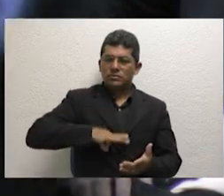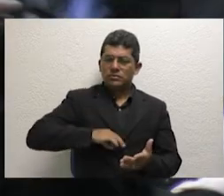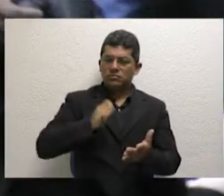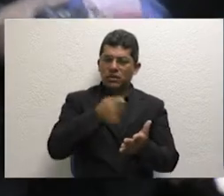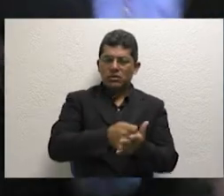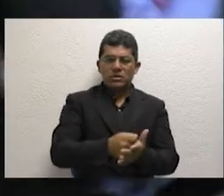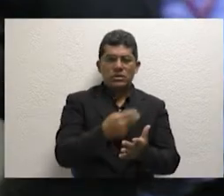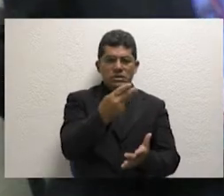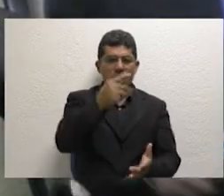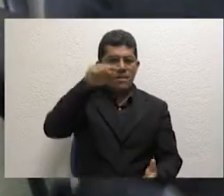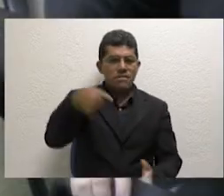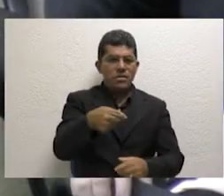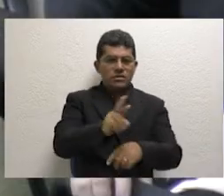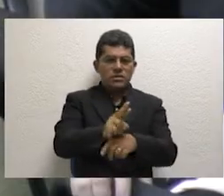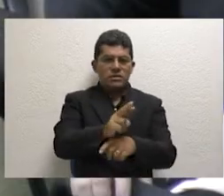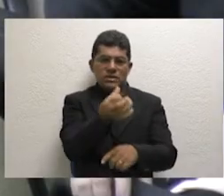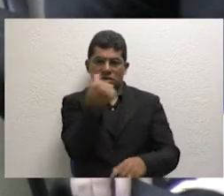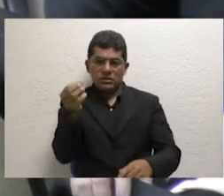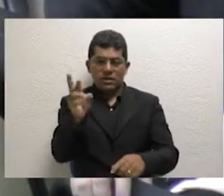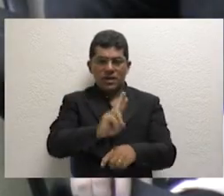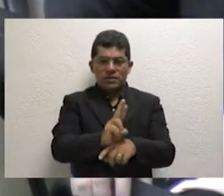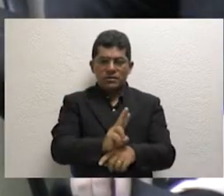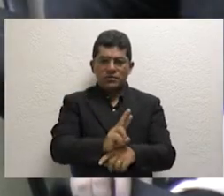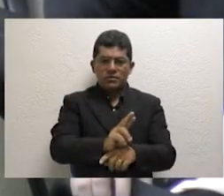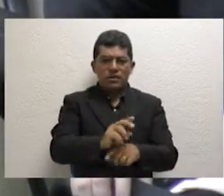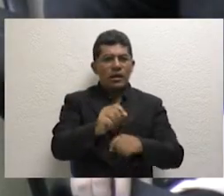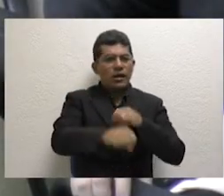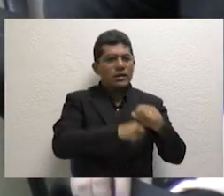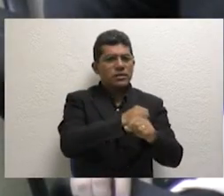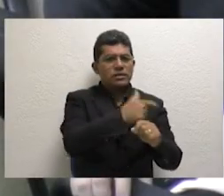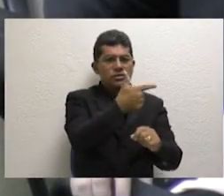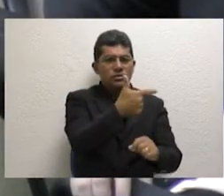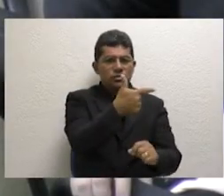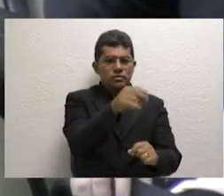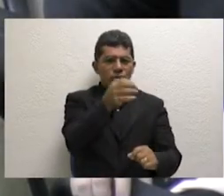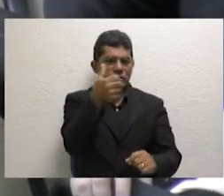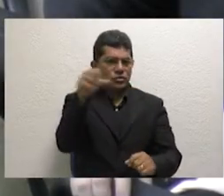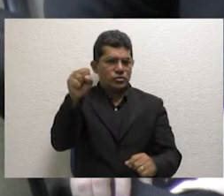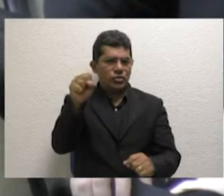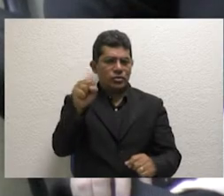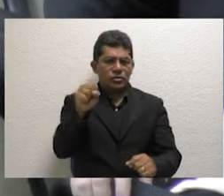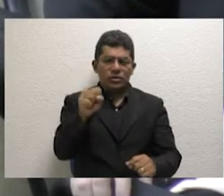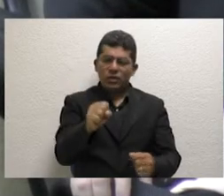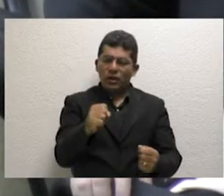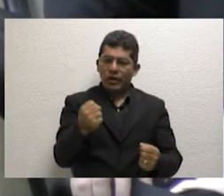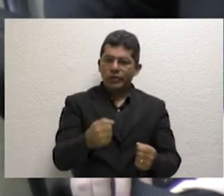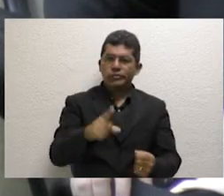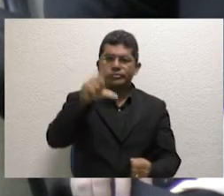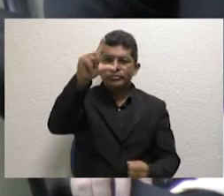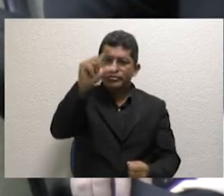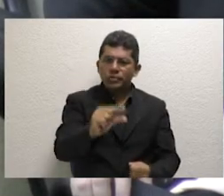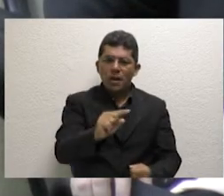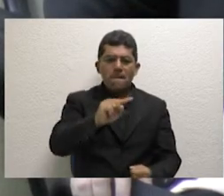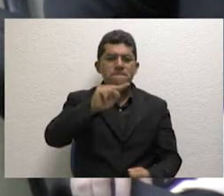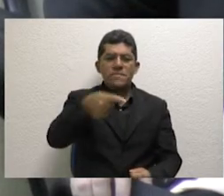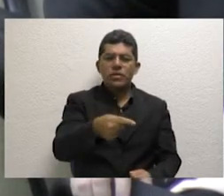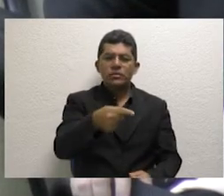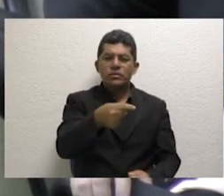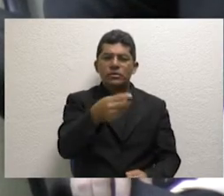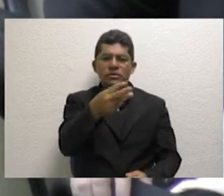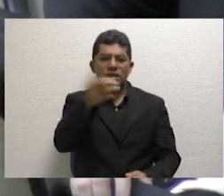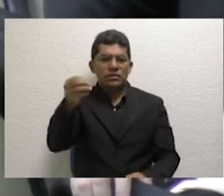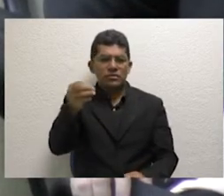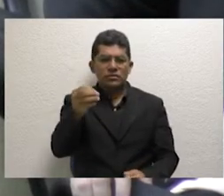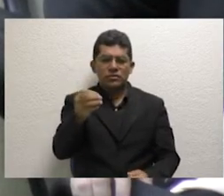só que em 2018 foi recebido mais de 18 milhões como é que o abono pode ter sido de 1.300 como é que o